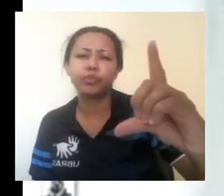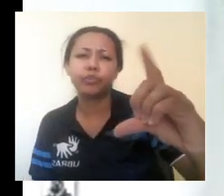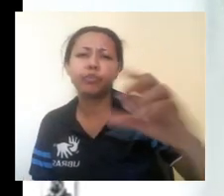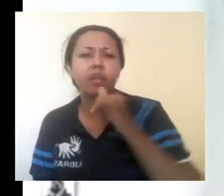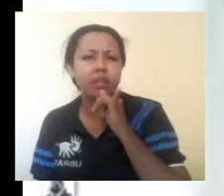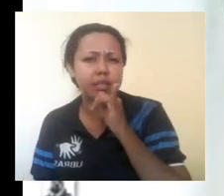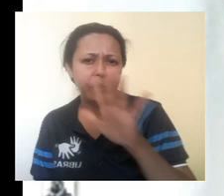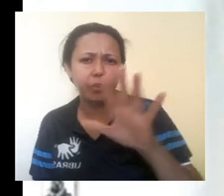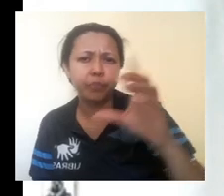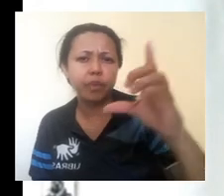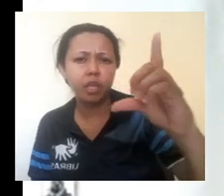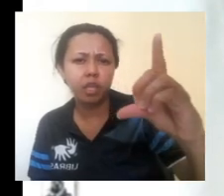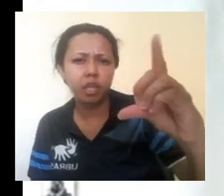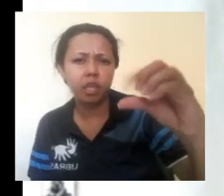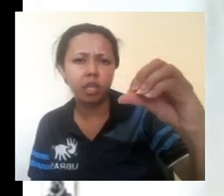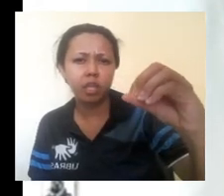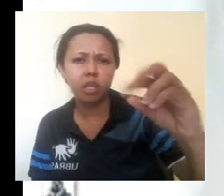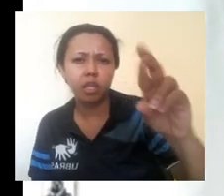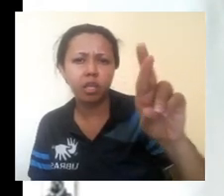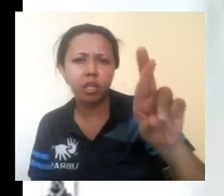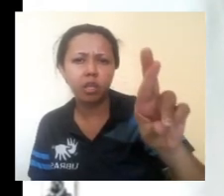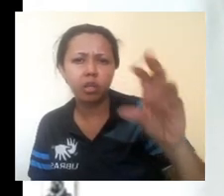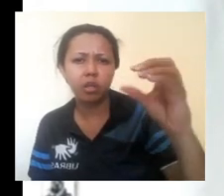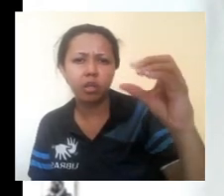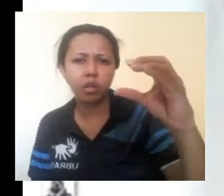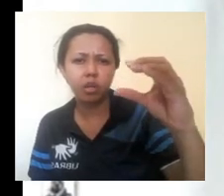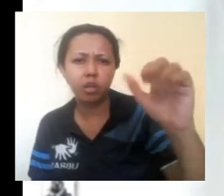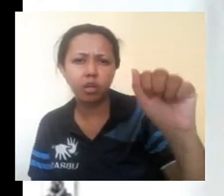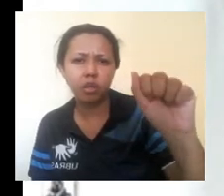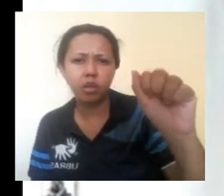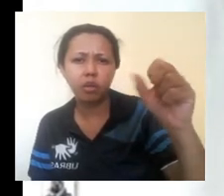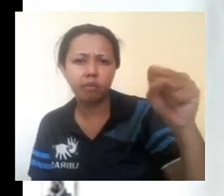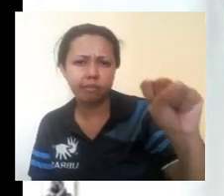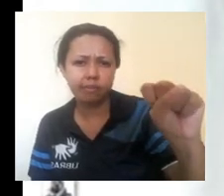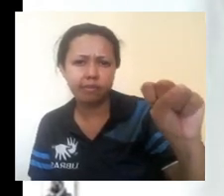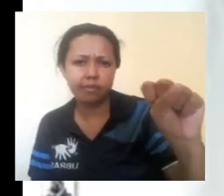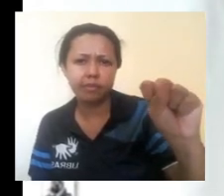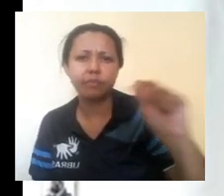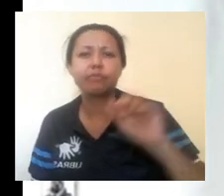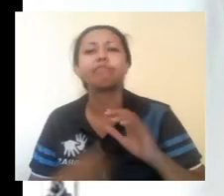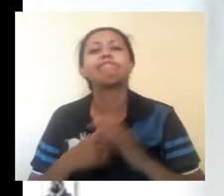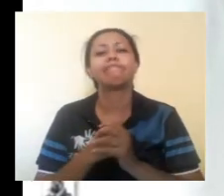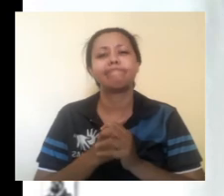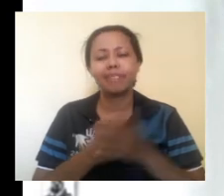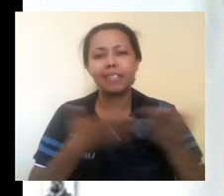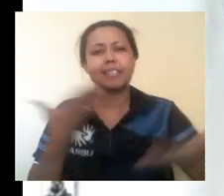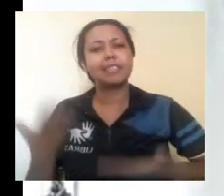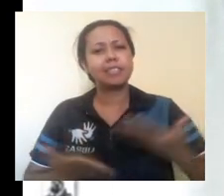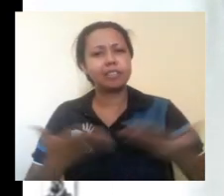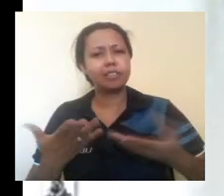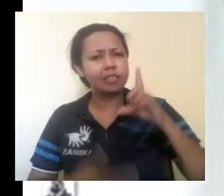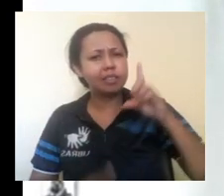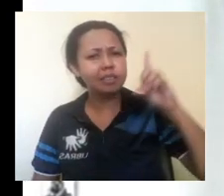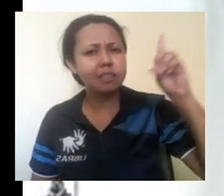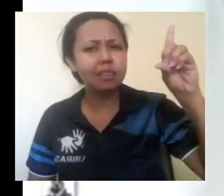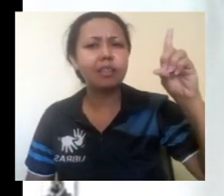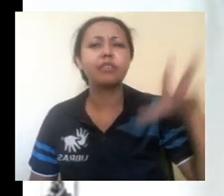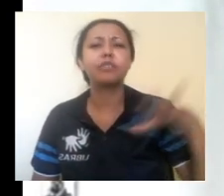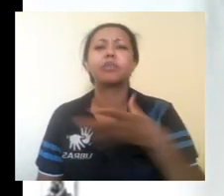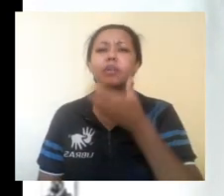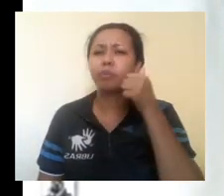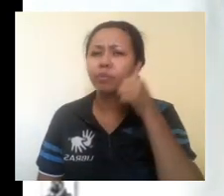o Senhor. Não tinham mais o seu marido para cuidar, e assim como as jovens solteiras, né, elas colocavam ali o seu